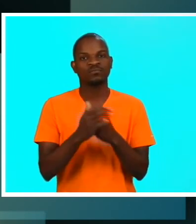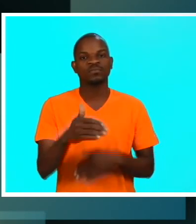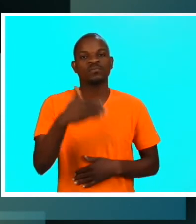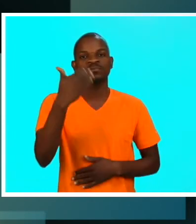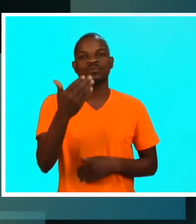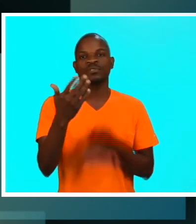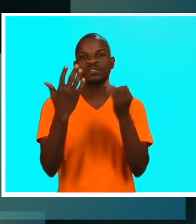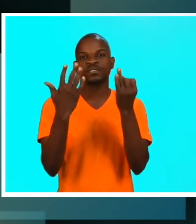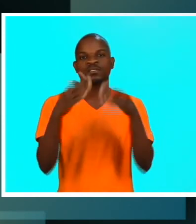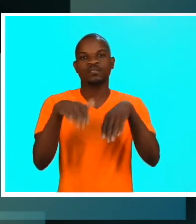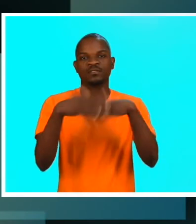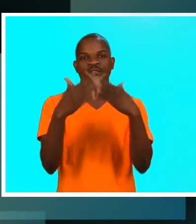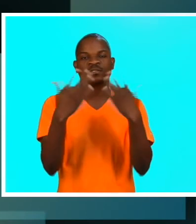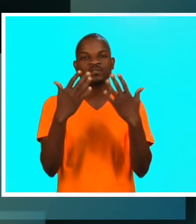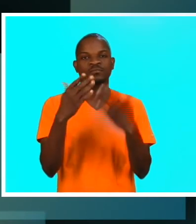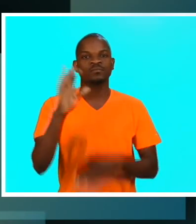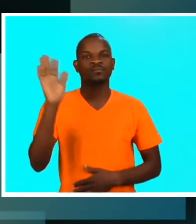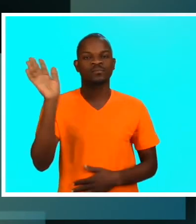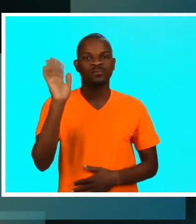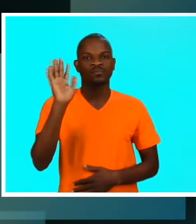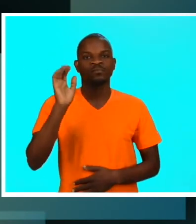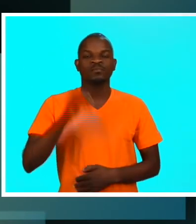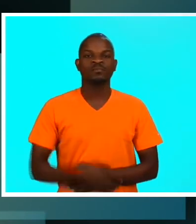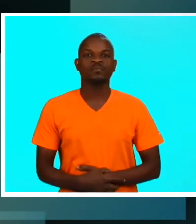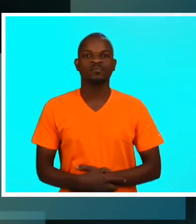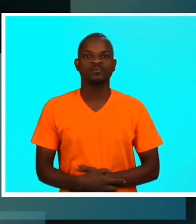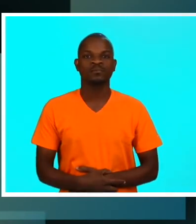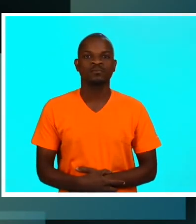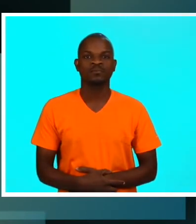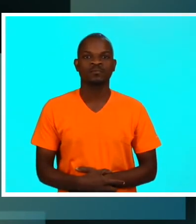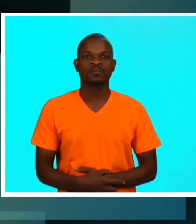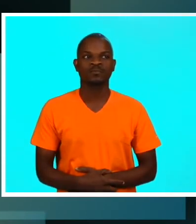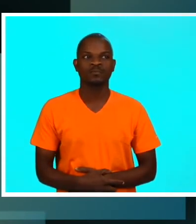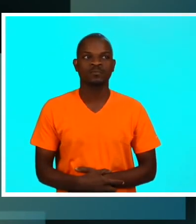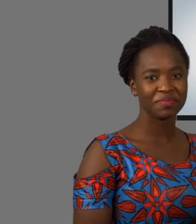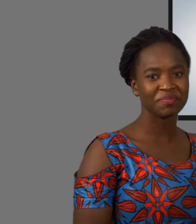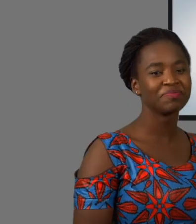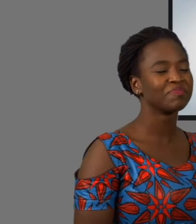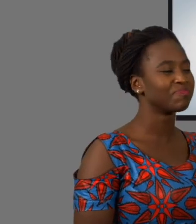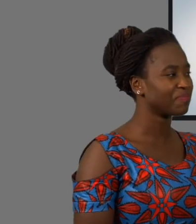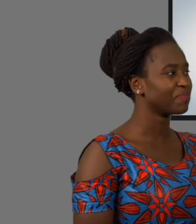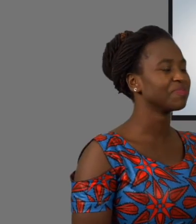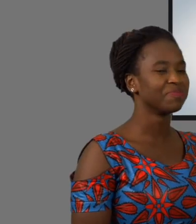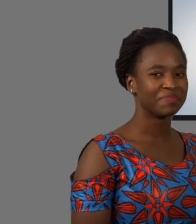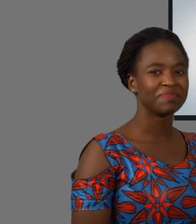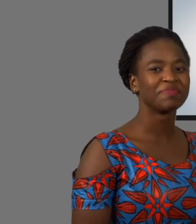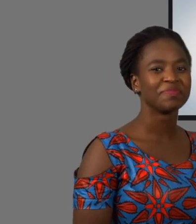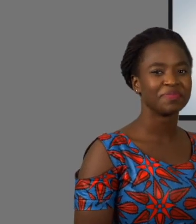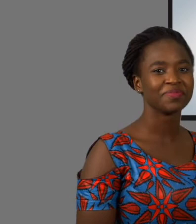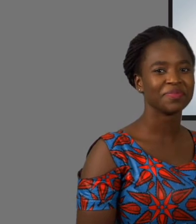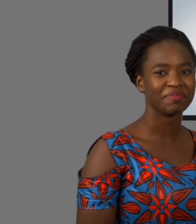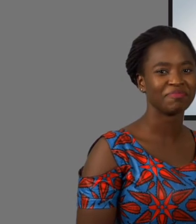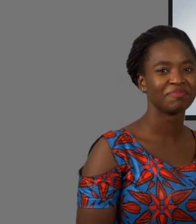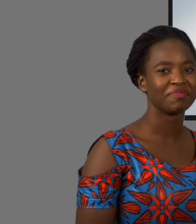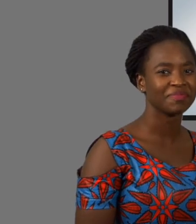Nós voltamos daqui a sete dias. Até lá! Lindo trabalho!